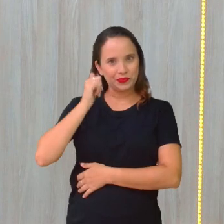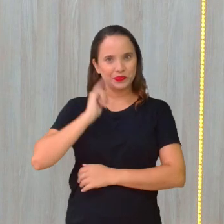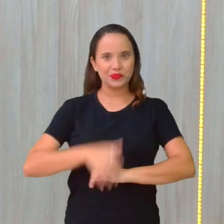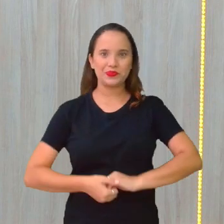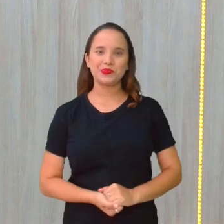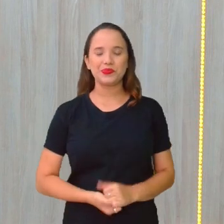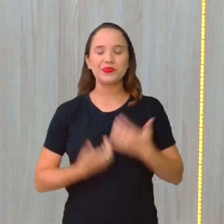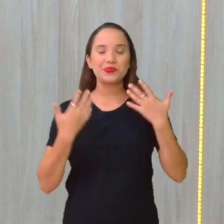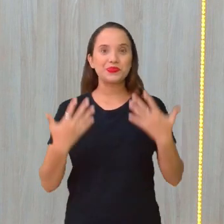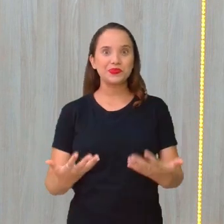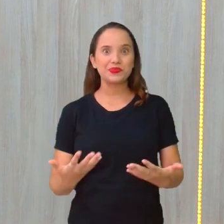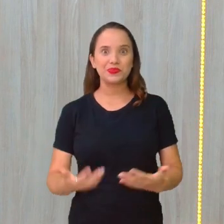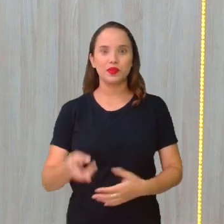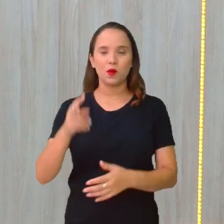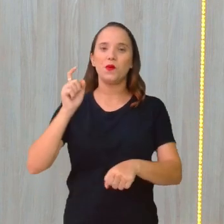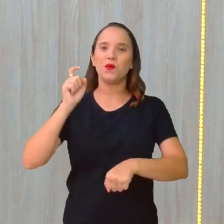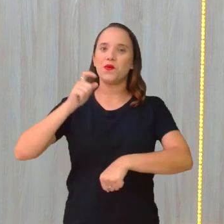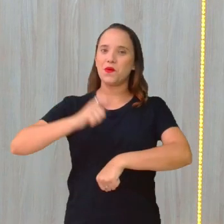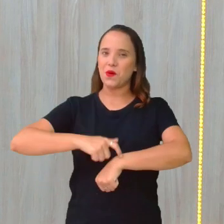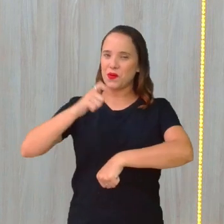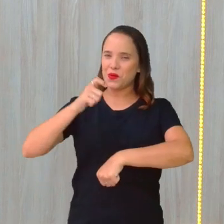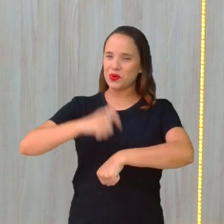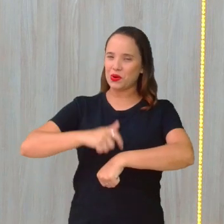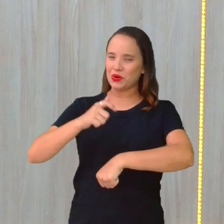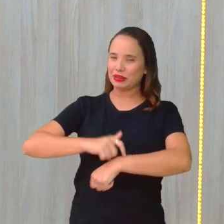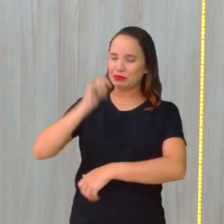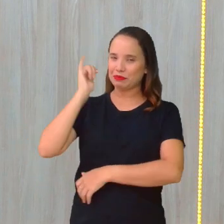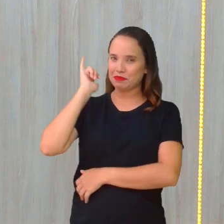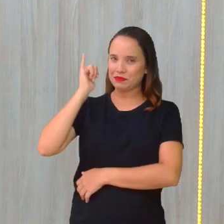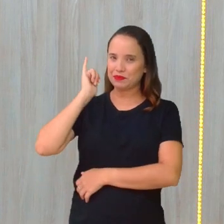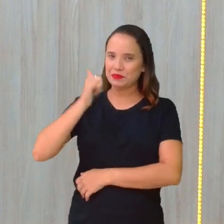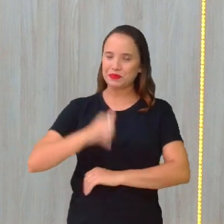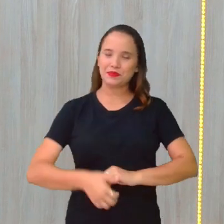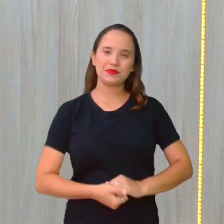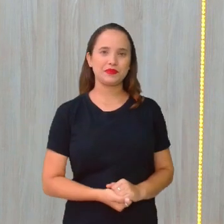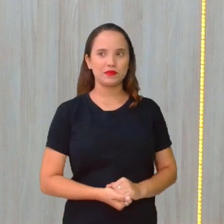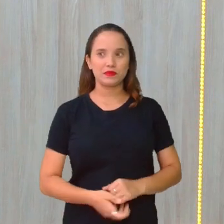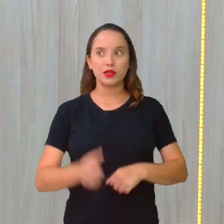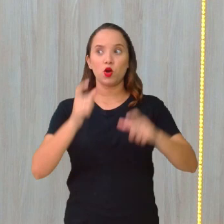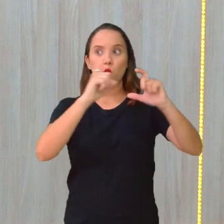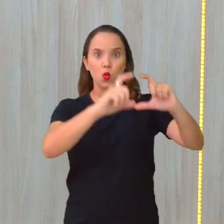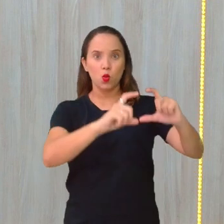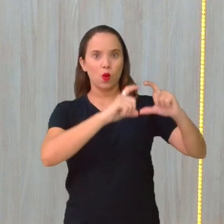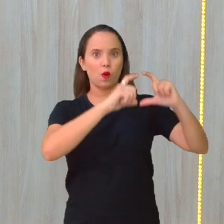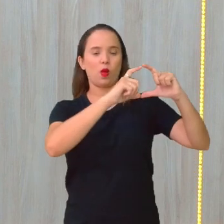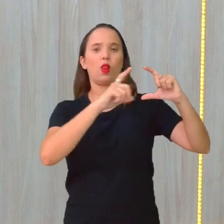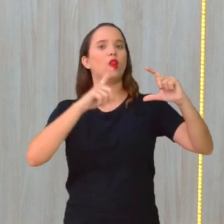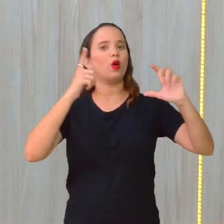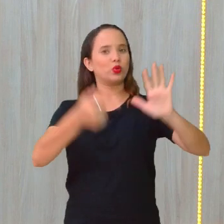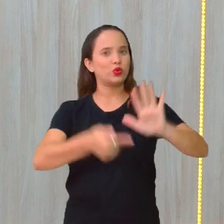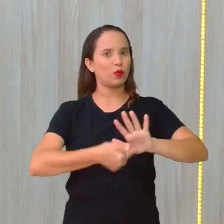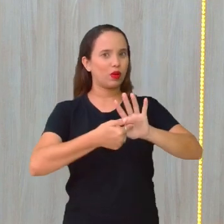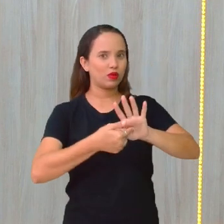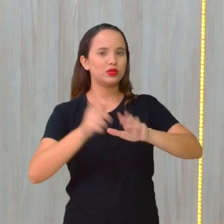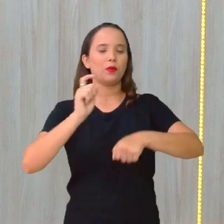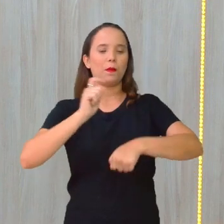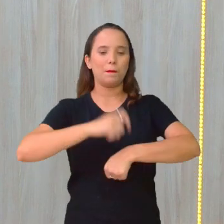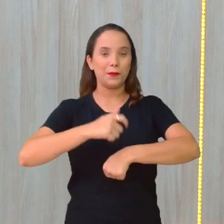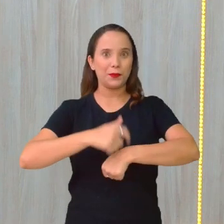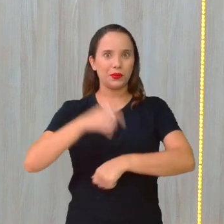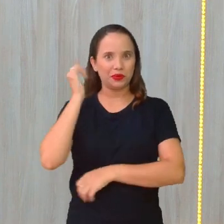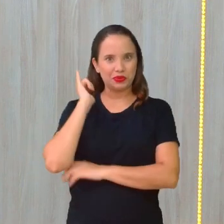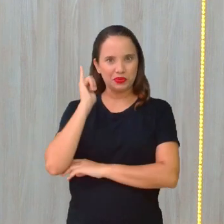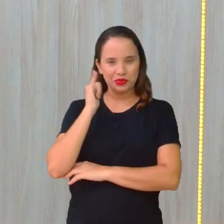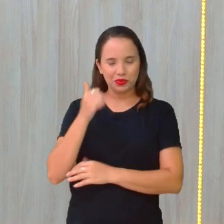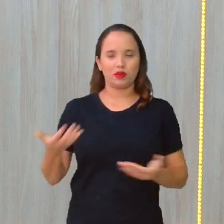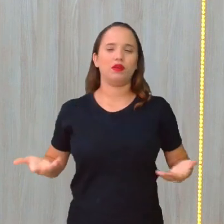tá? Então, hora da história. O relógio apareceu, hora da história. E a nossa história